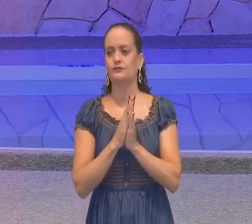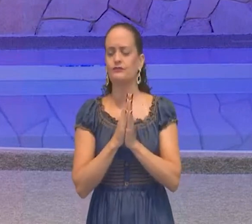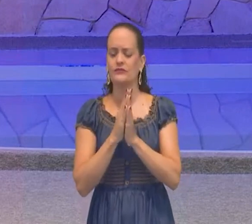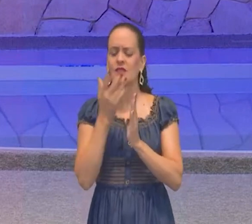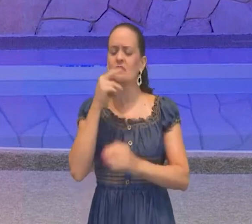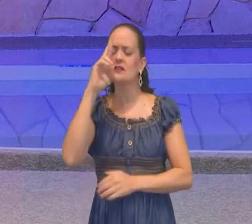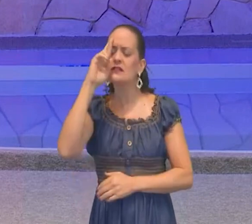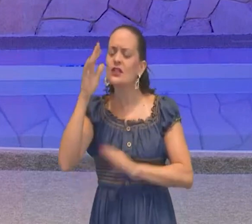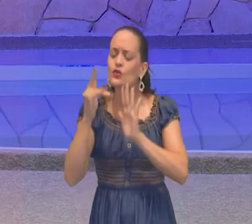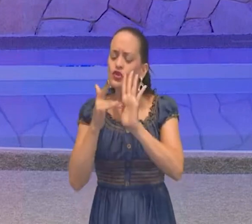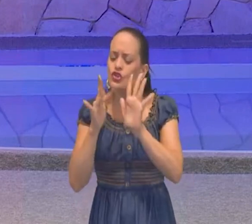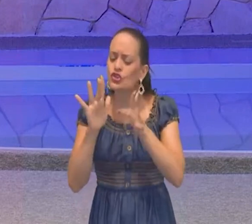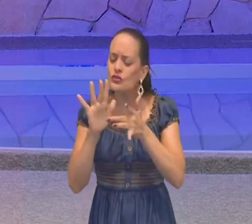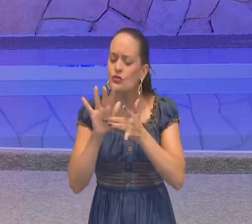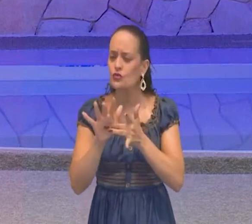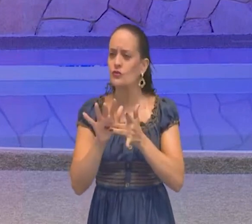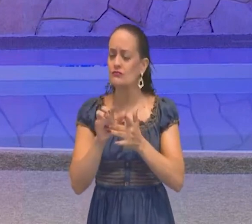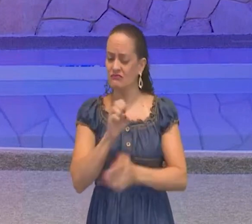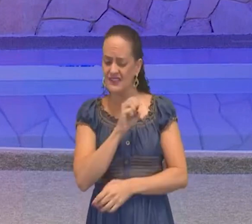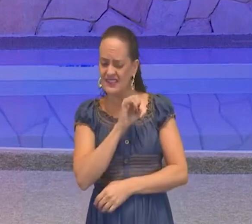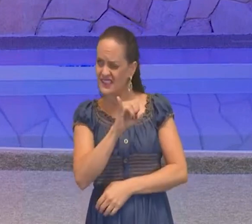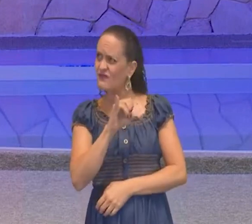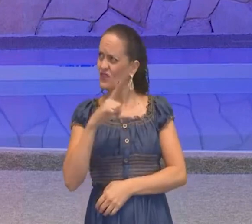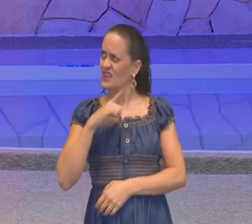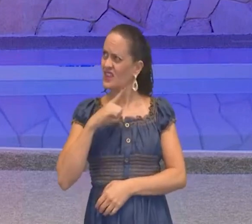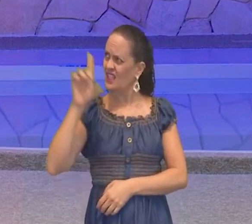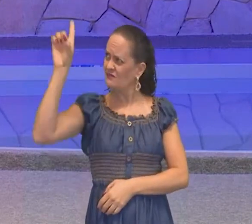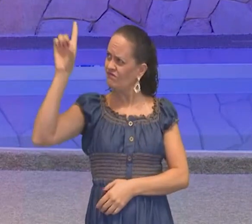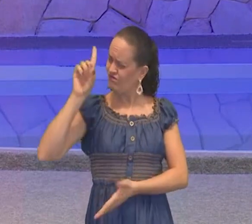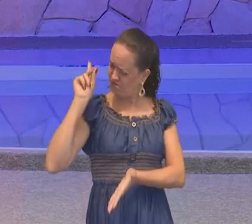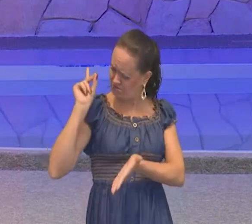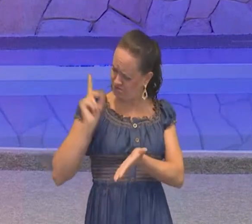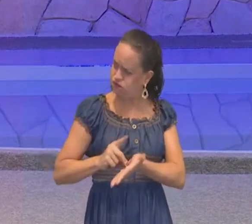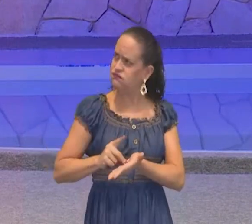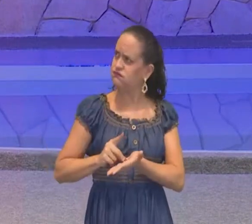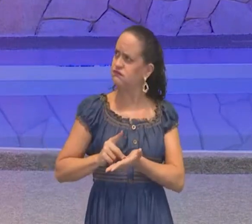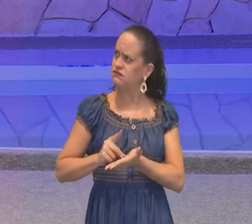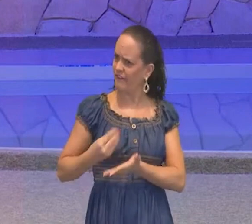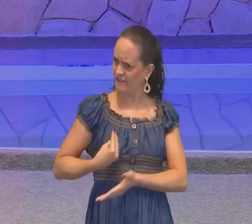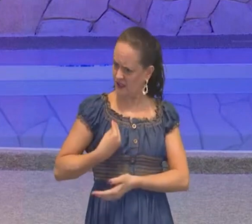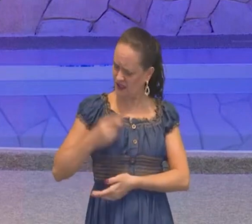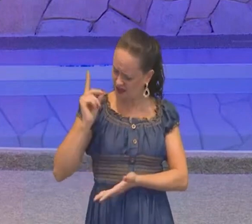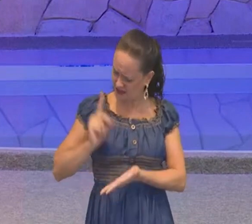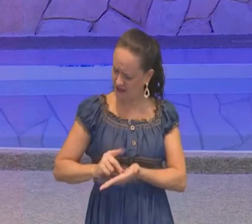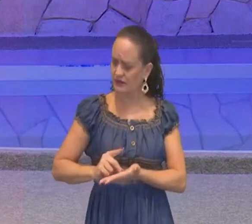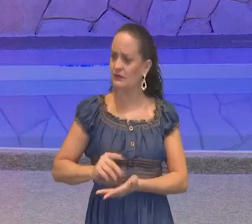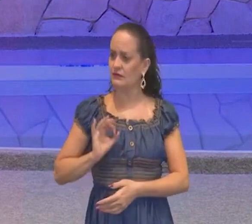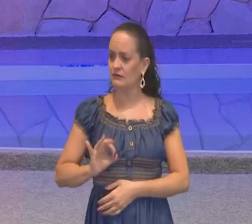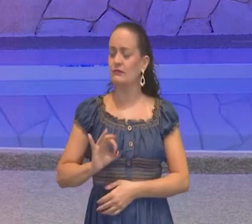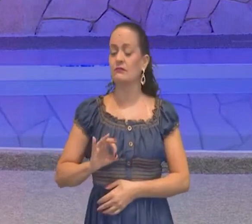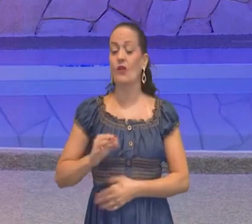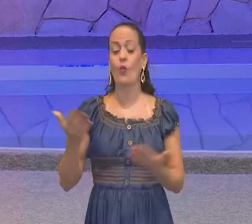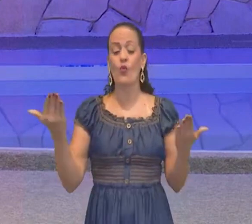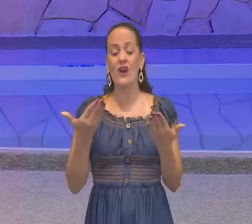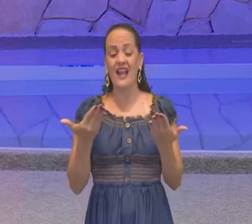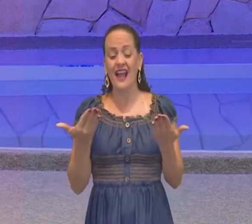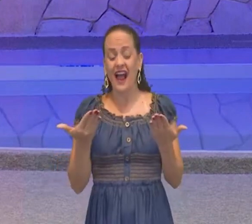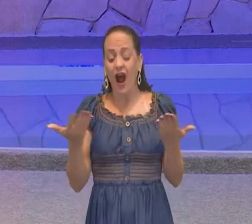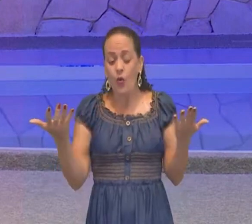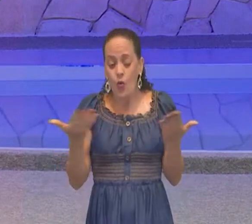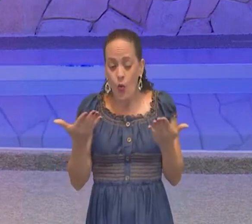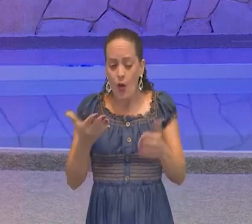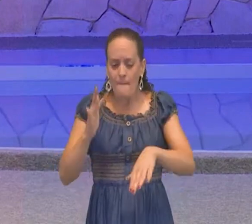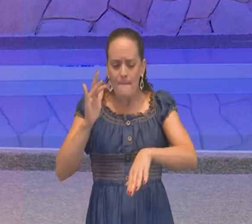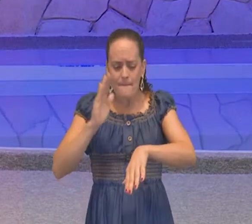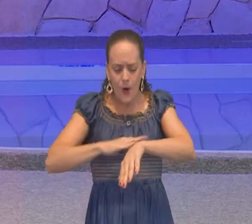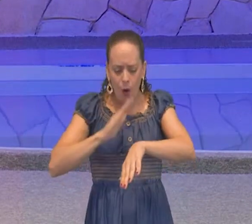Jesus, se de fato Tu existes como eu creio que Tu existes, Senhor, eu quero que neste momento o Senhor